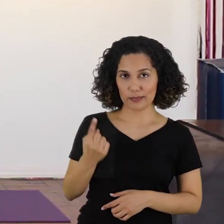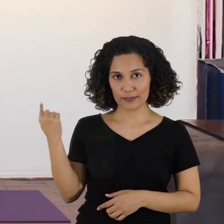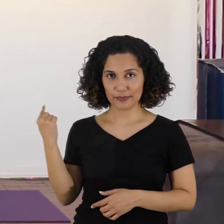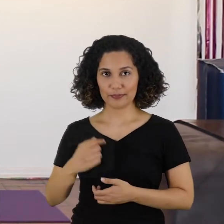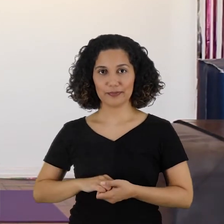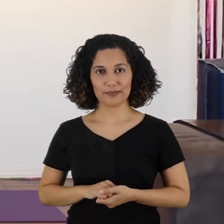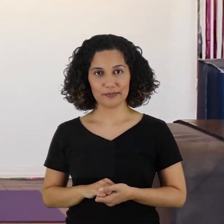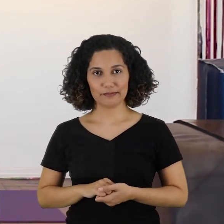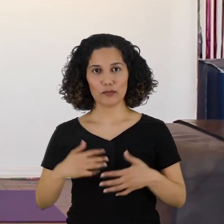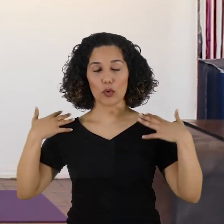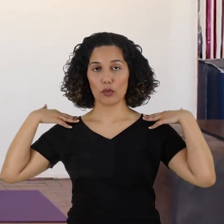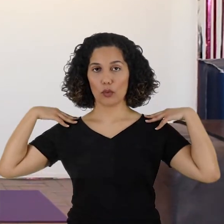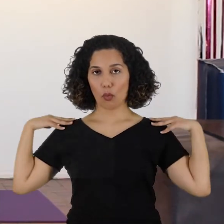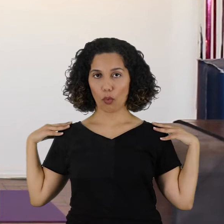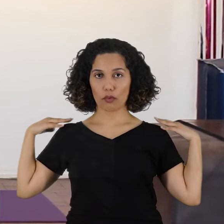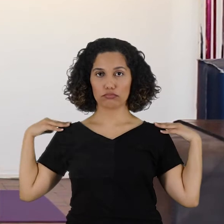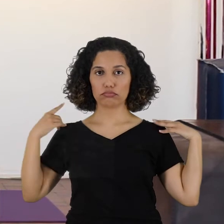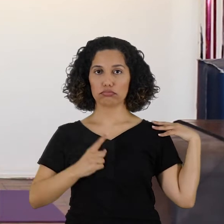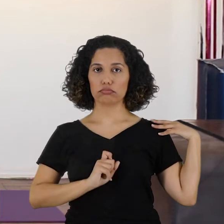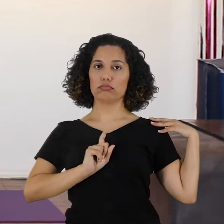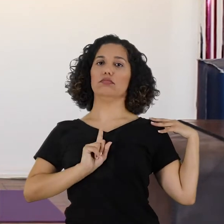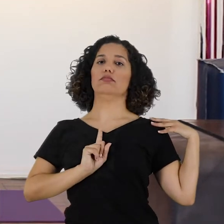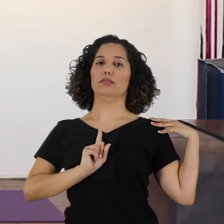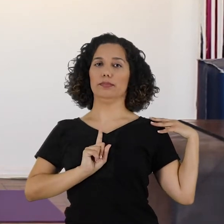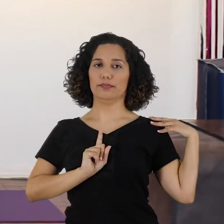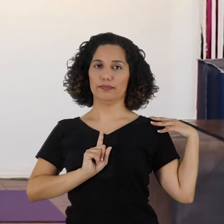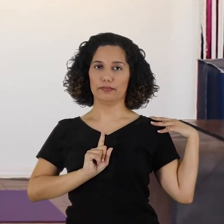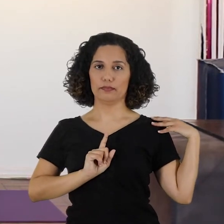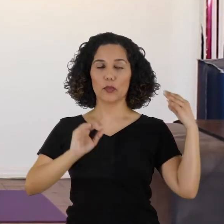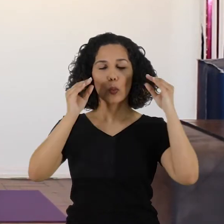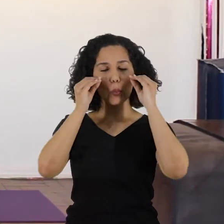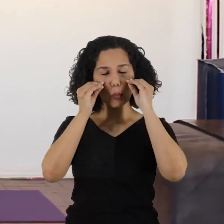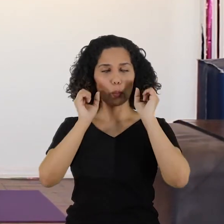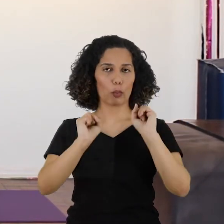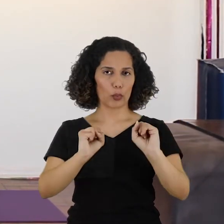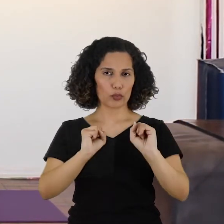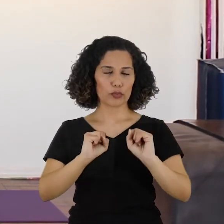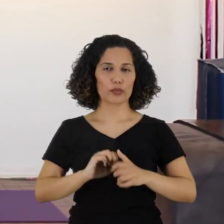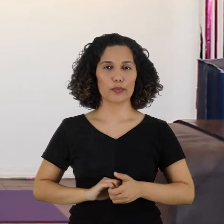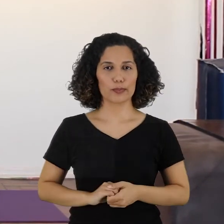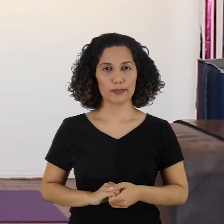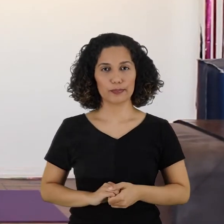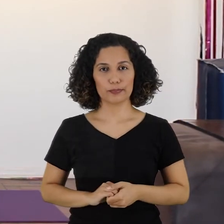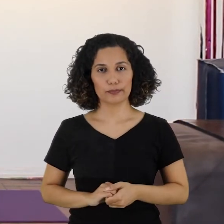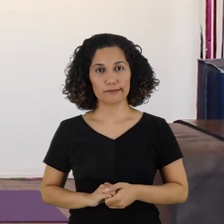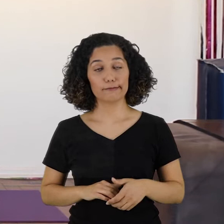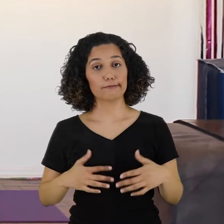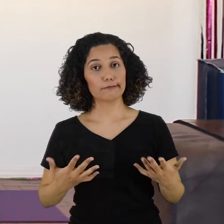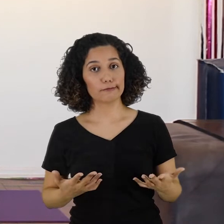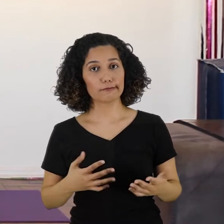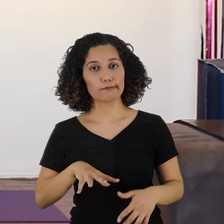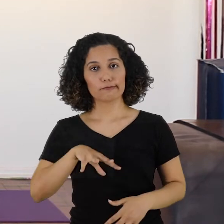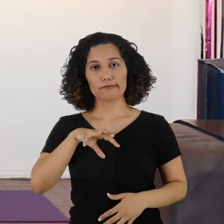torso. Relaxa os ombros depois, deixa a coluna ereta. Fecha os olhos aqui. E toda vez